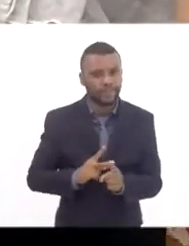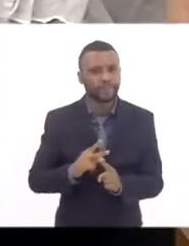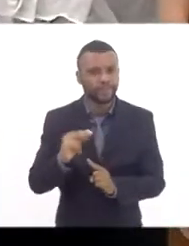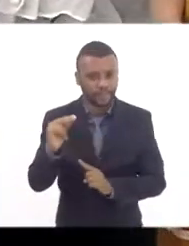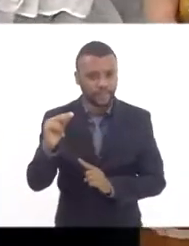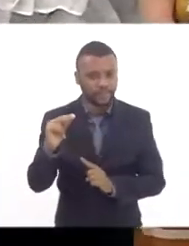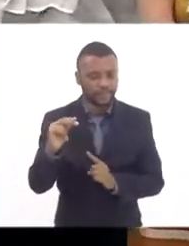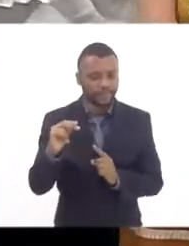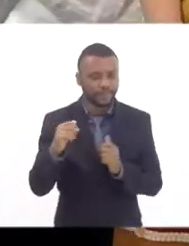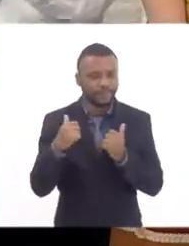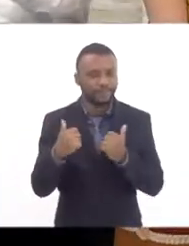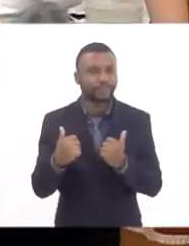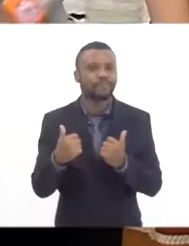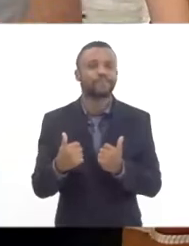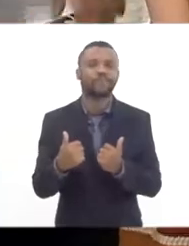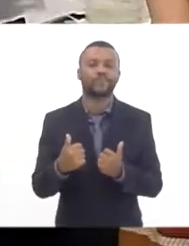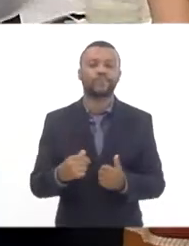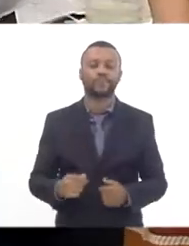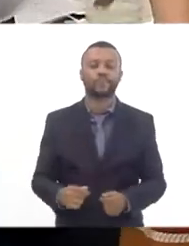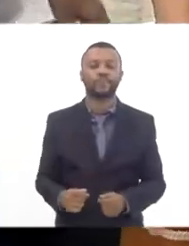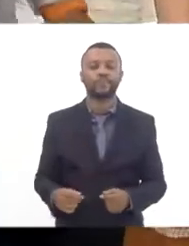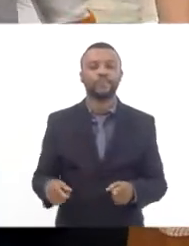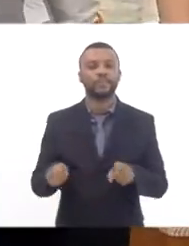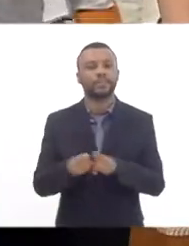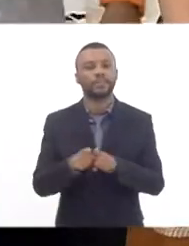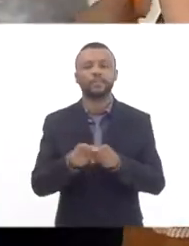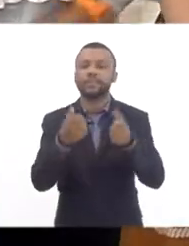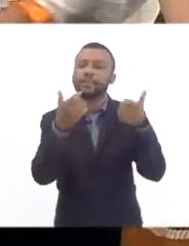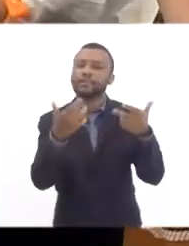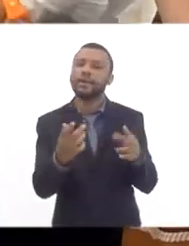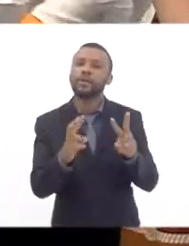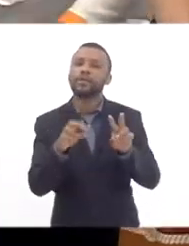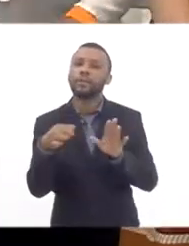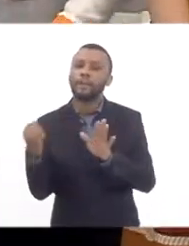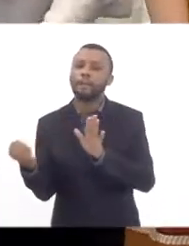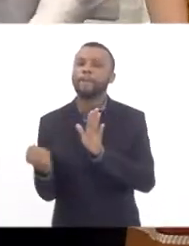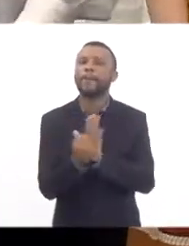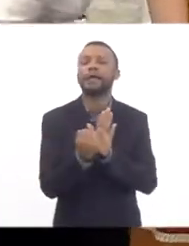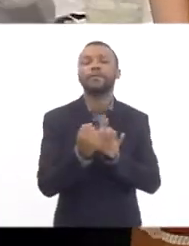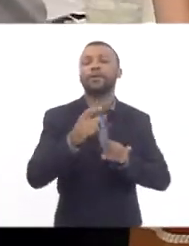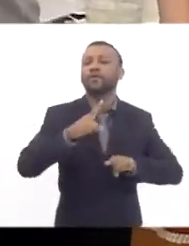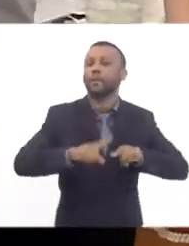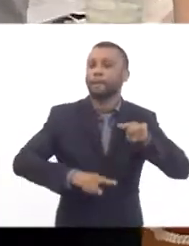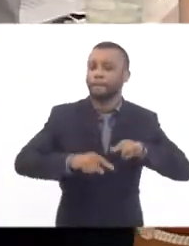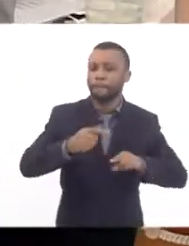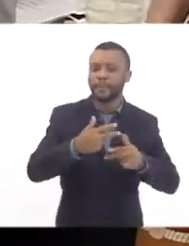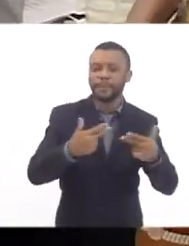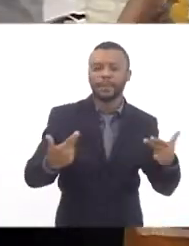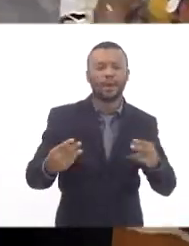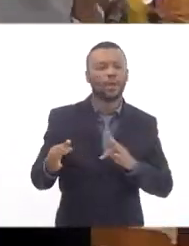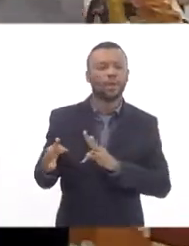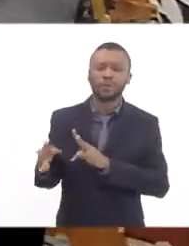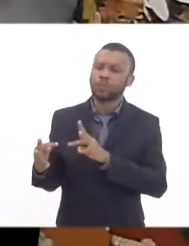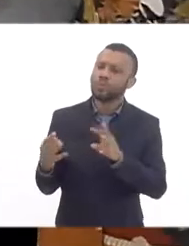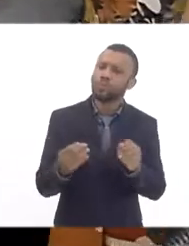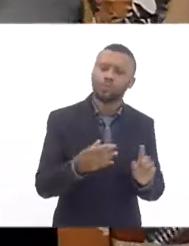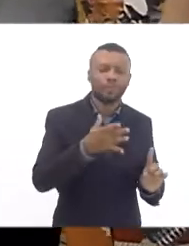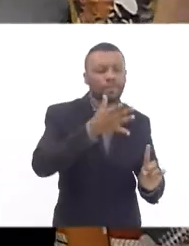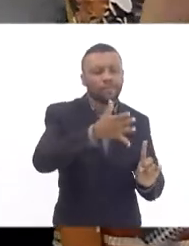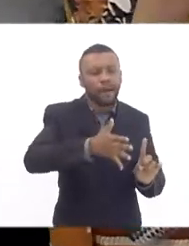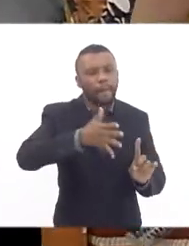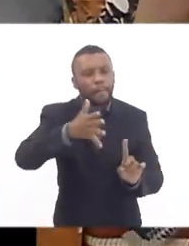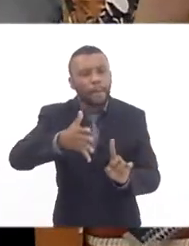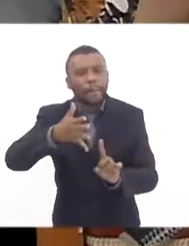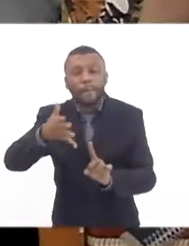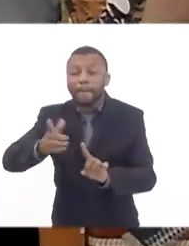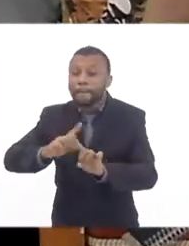Tá? E falar de patrimônio material, todo mundo falou aqui, né? Mas eu vou